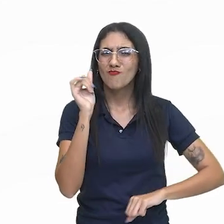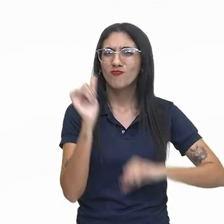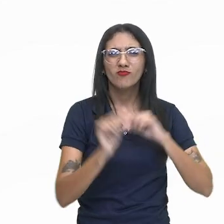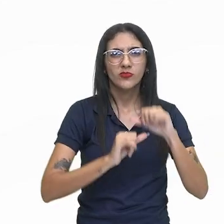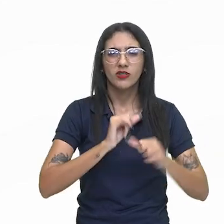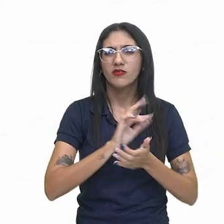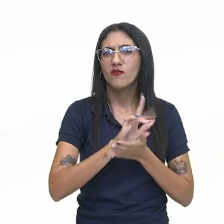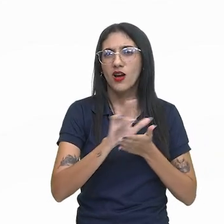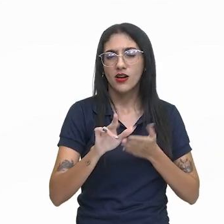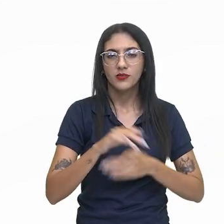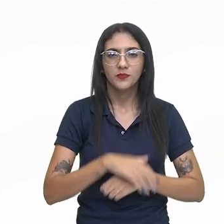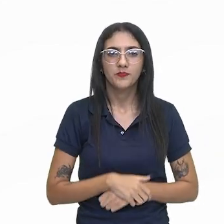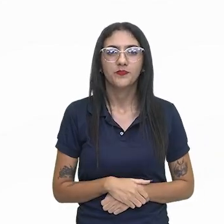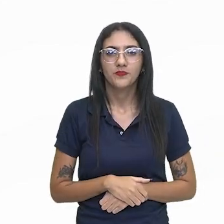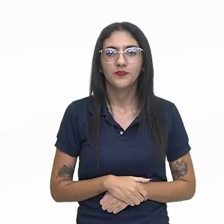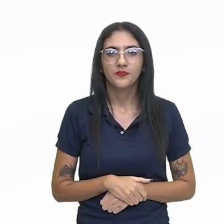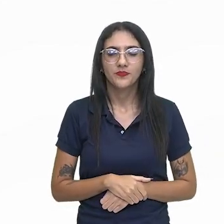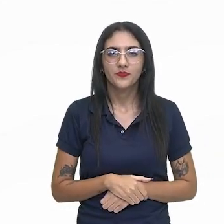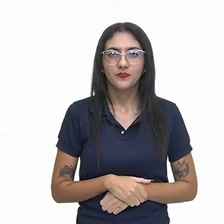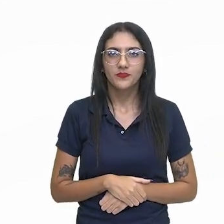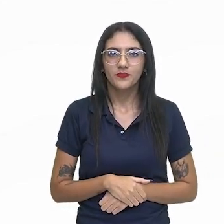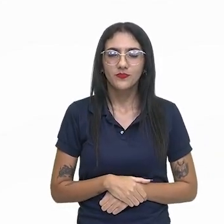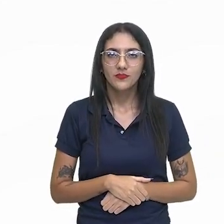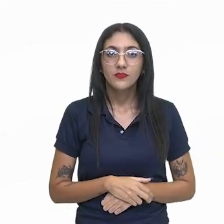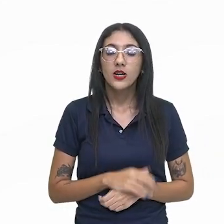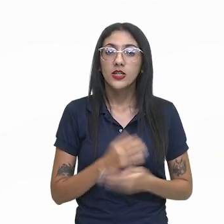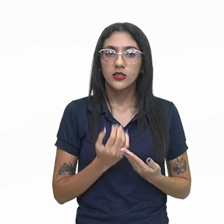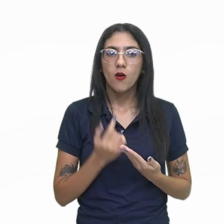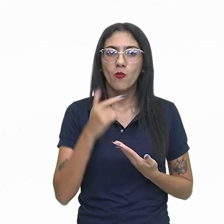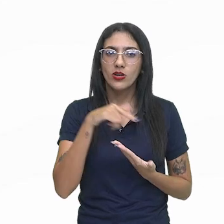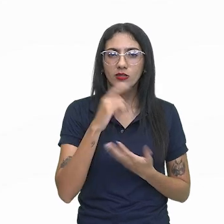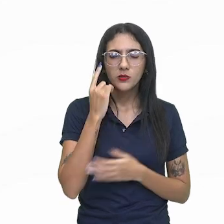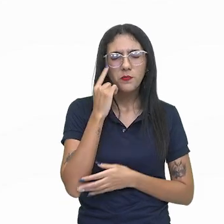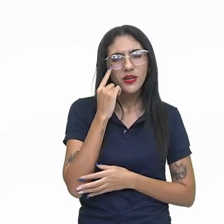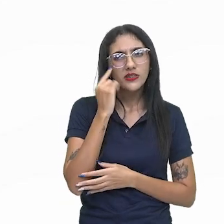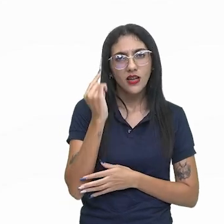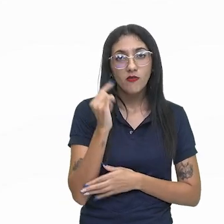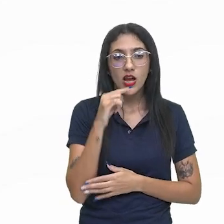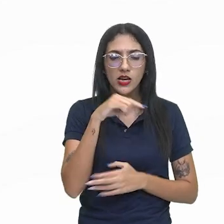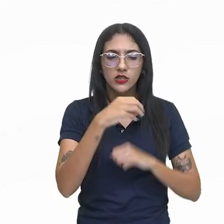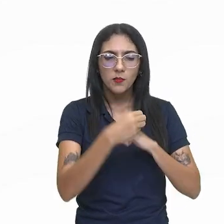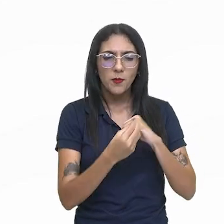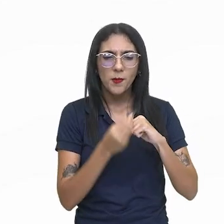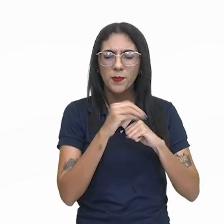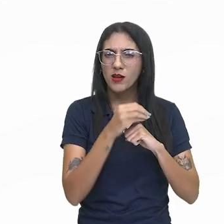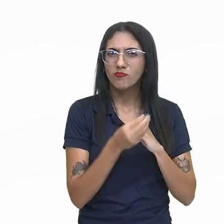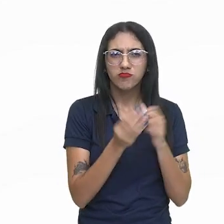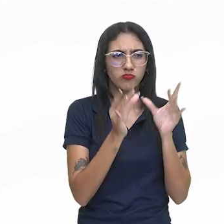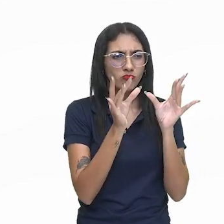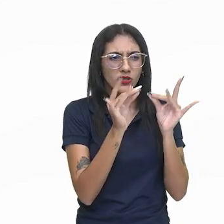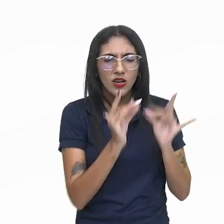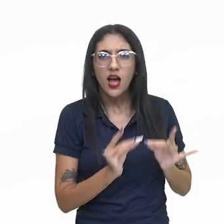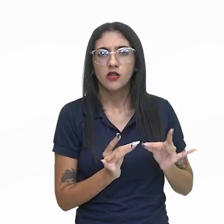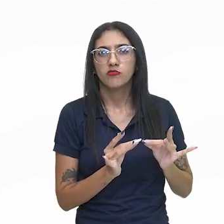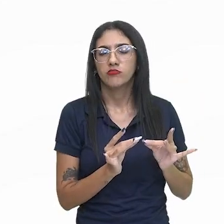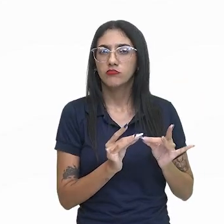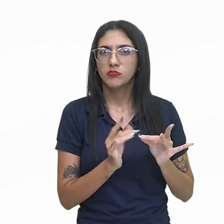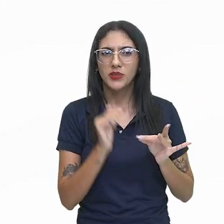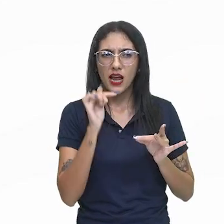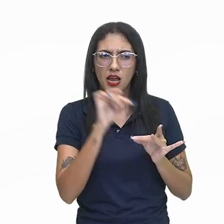transformação. Então, eles consideravam esses organismos muito complexos dentro da teoria